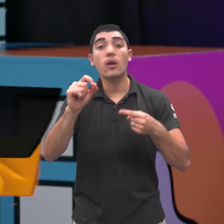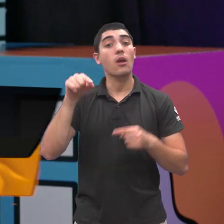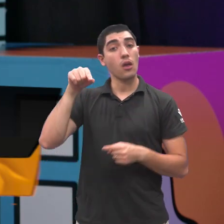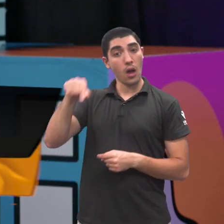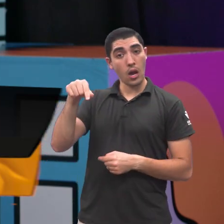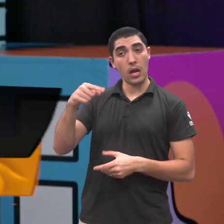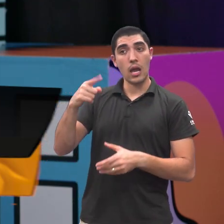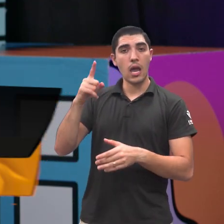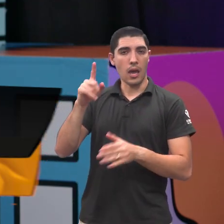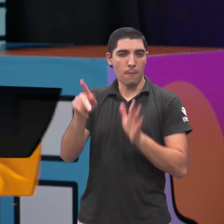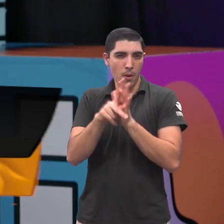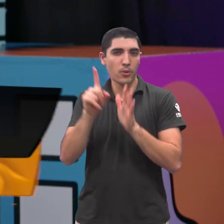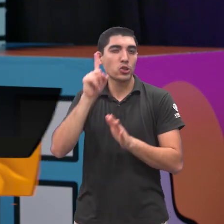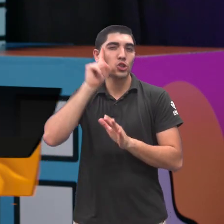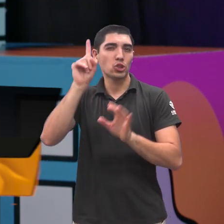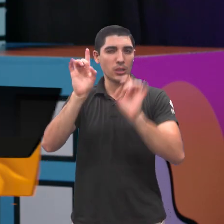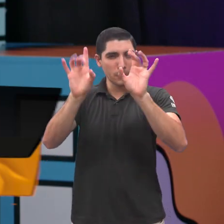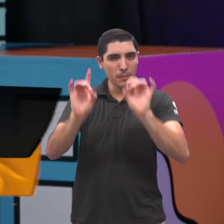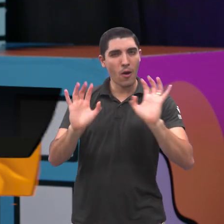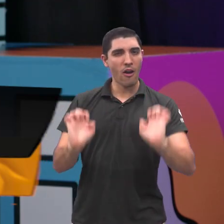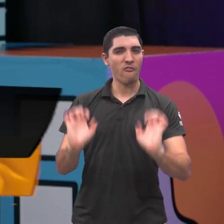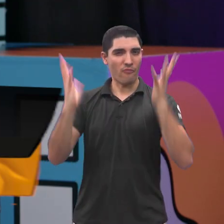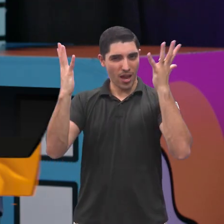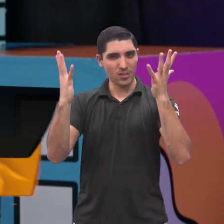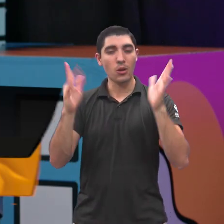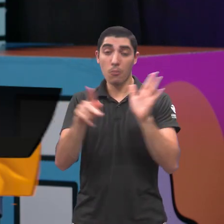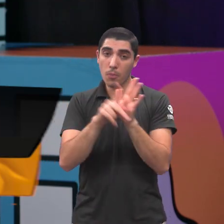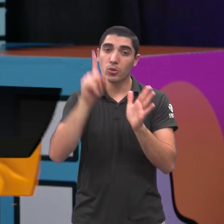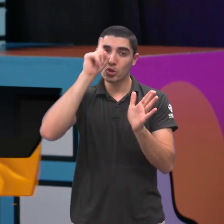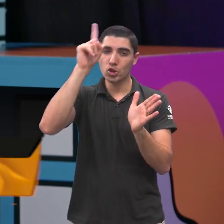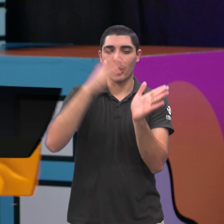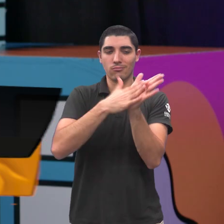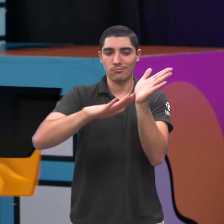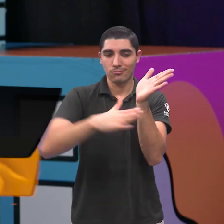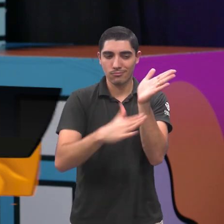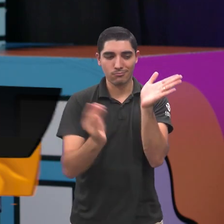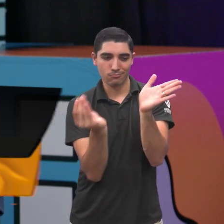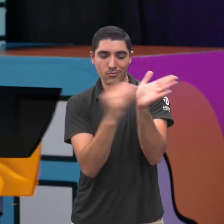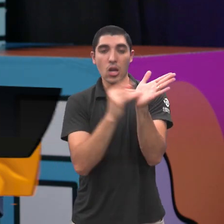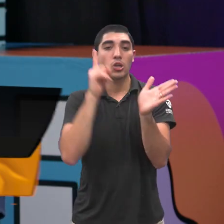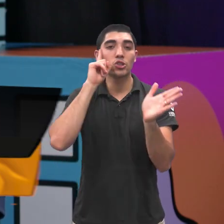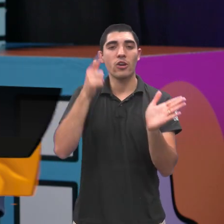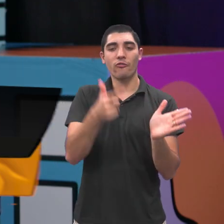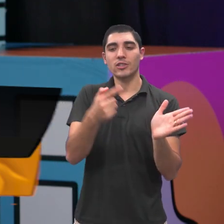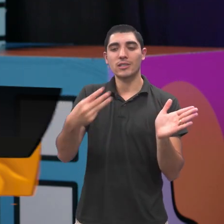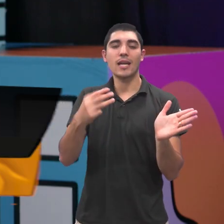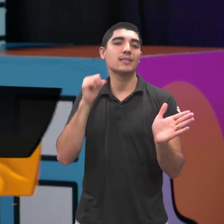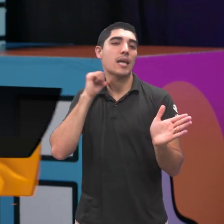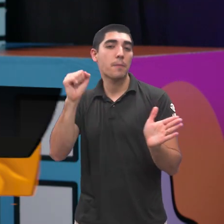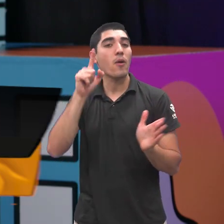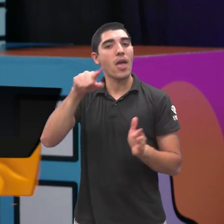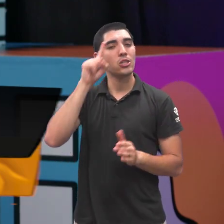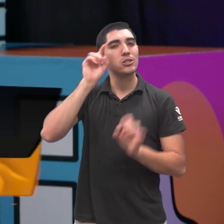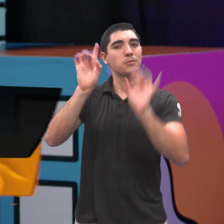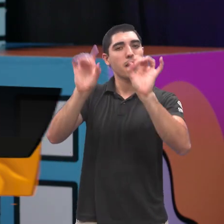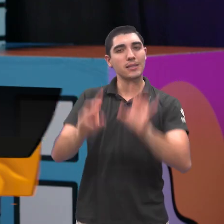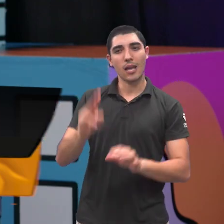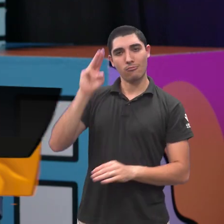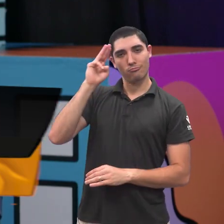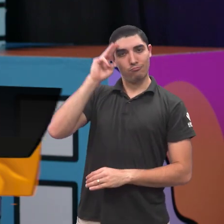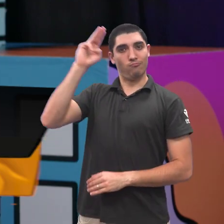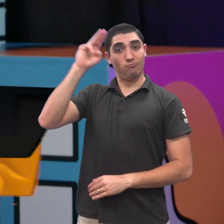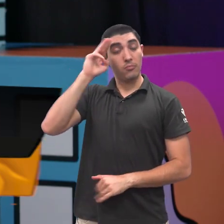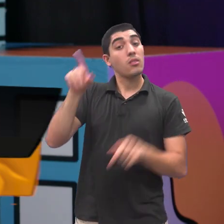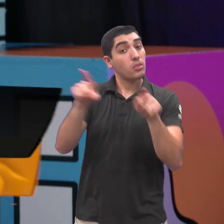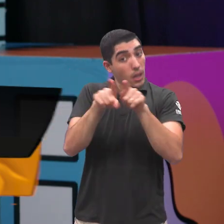festas e comemorações do município de São José dos Campos o Dia do Escoteiro. Que legal. Que é no dia 23 de abril, é o mesmo dia que comemora o